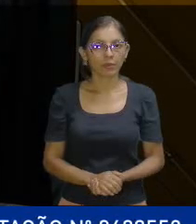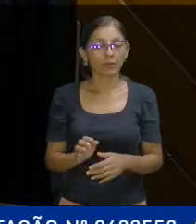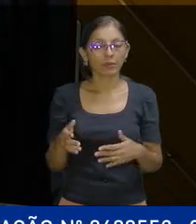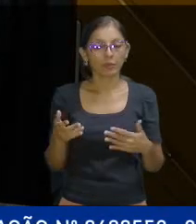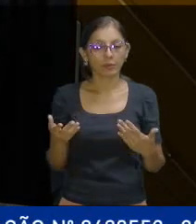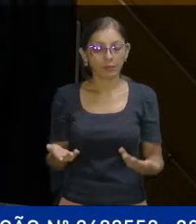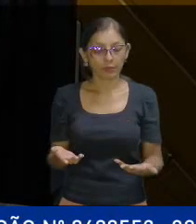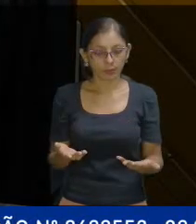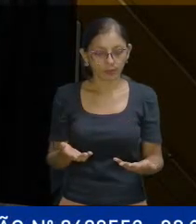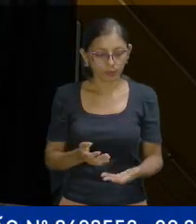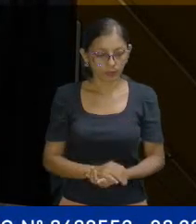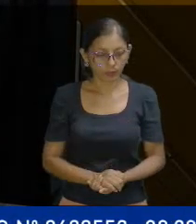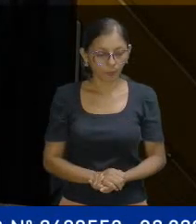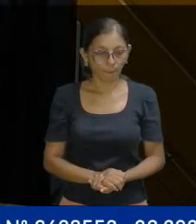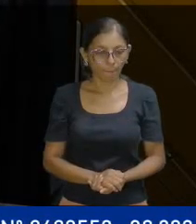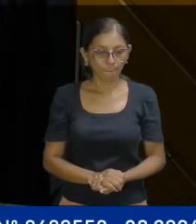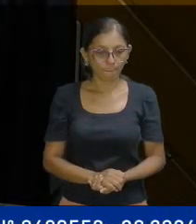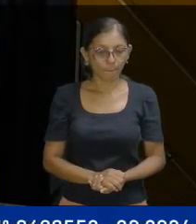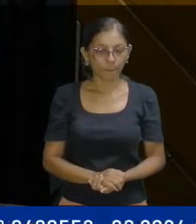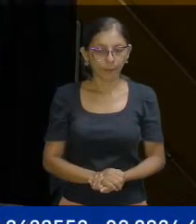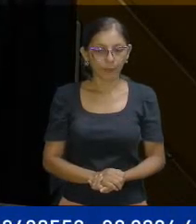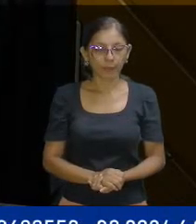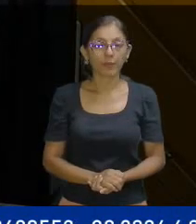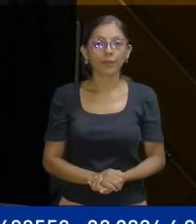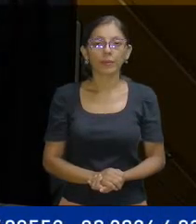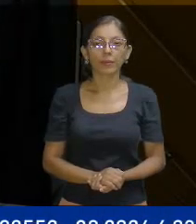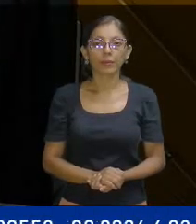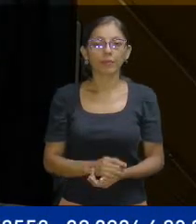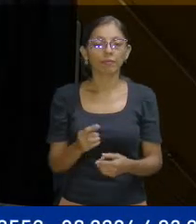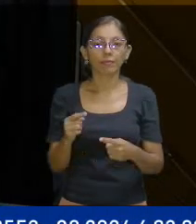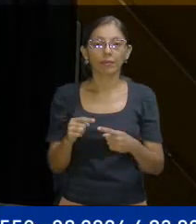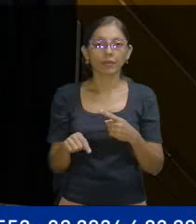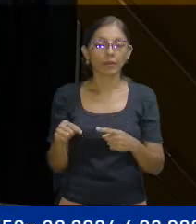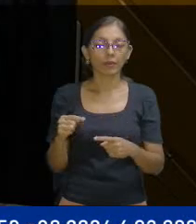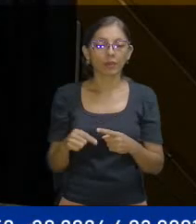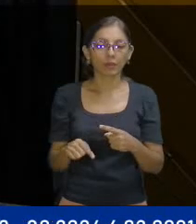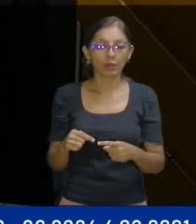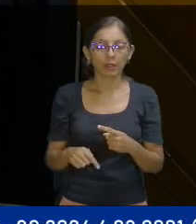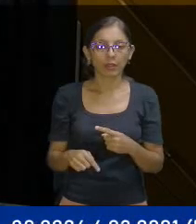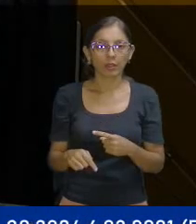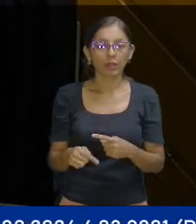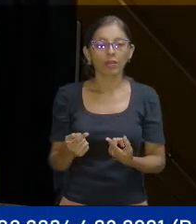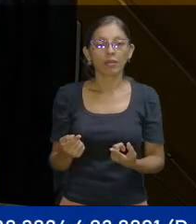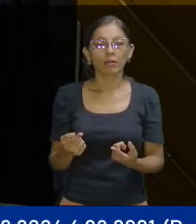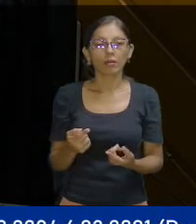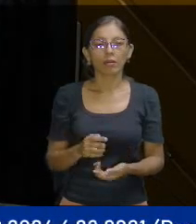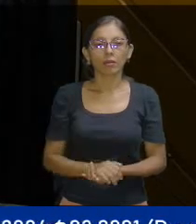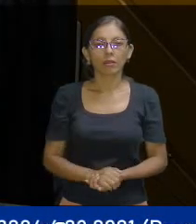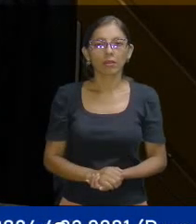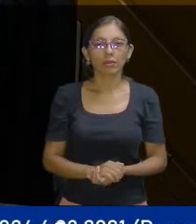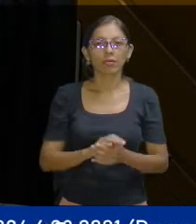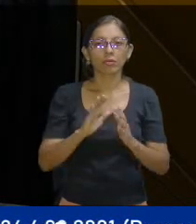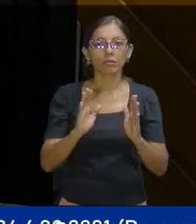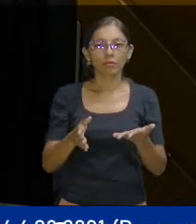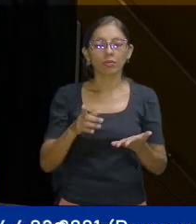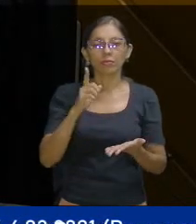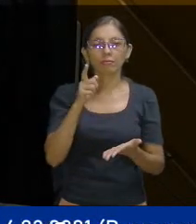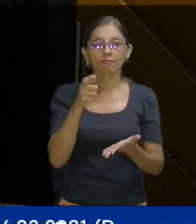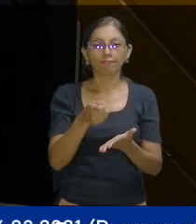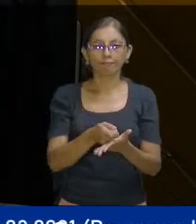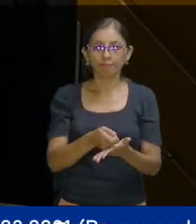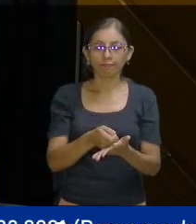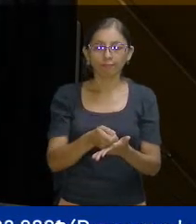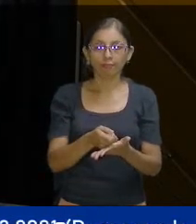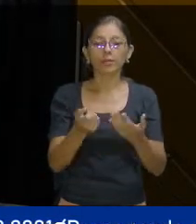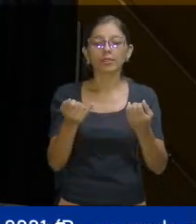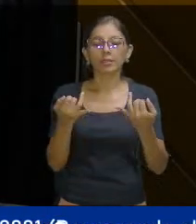Adianto que a alegada contradição interna não se verifica, primeiro porque o acordo impugnado apresenta a